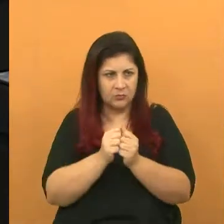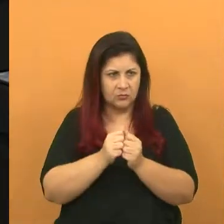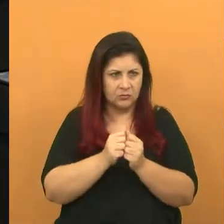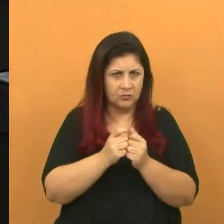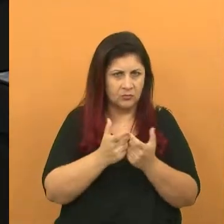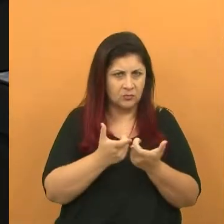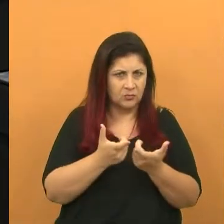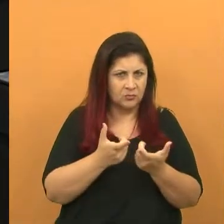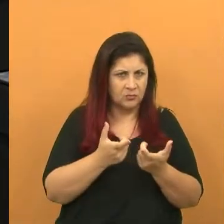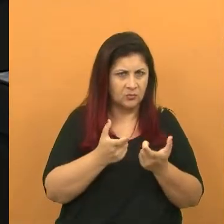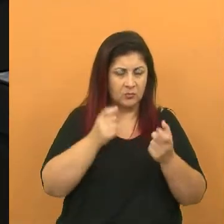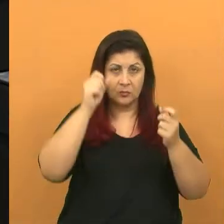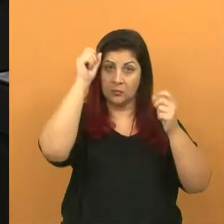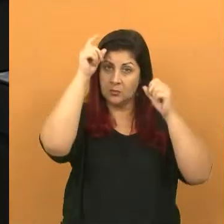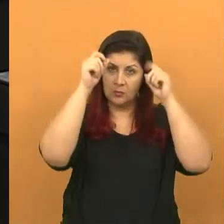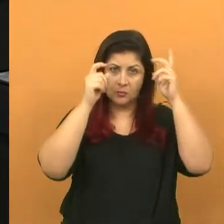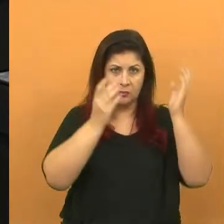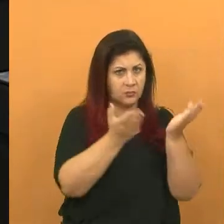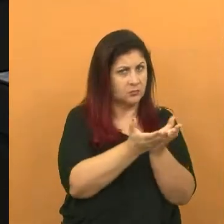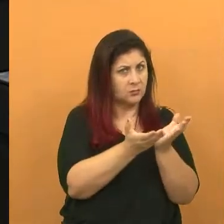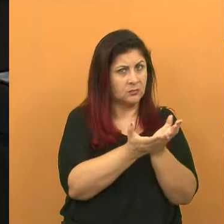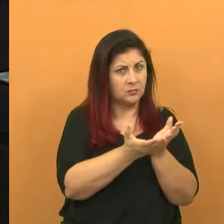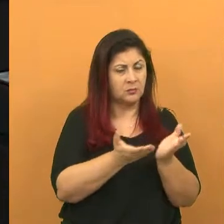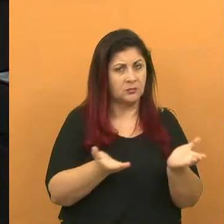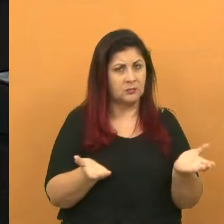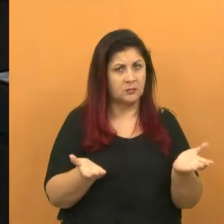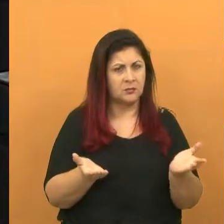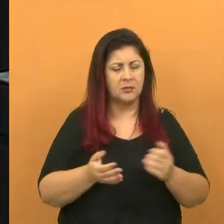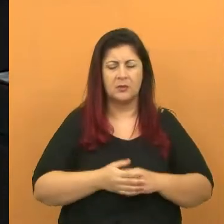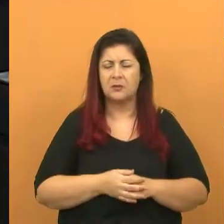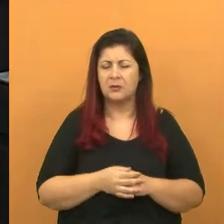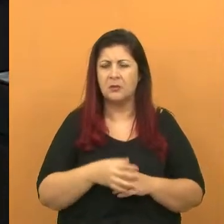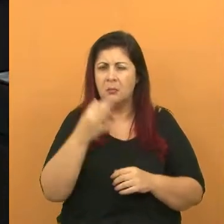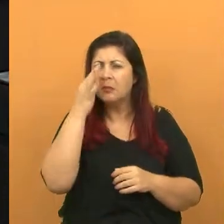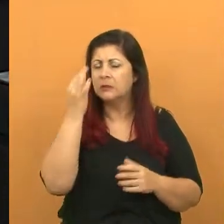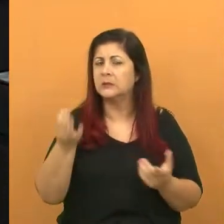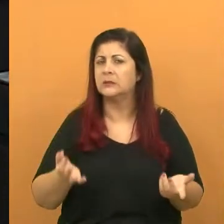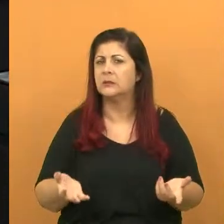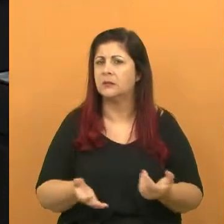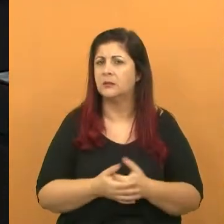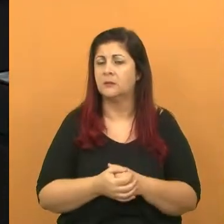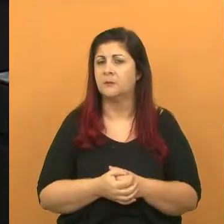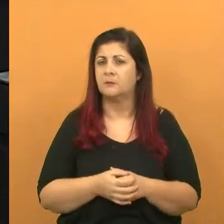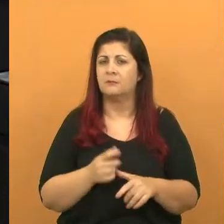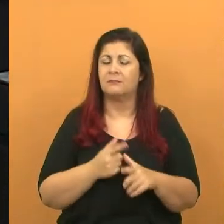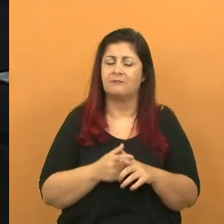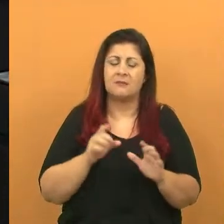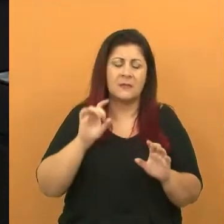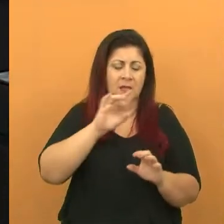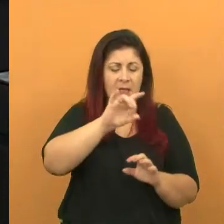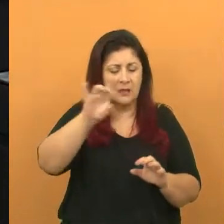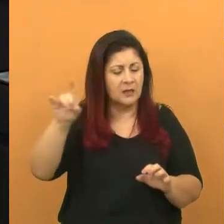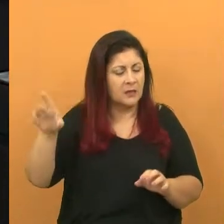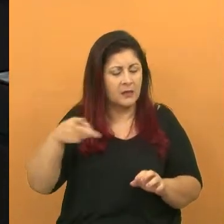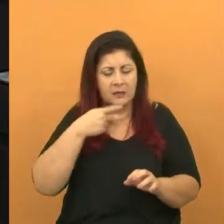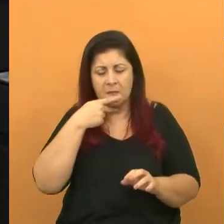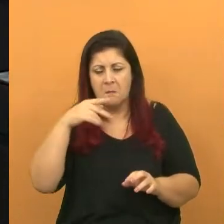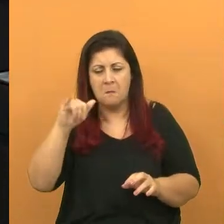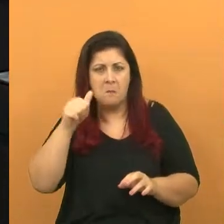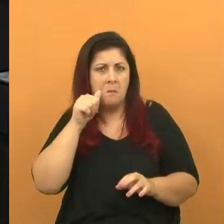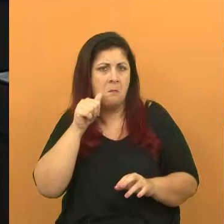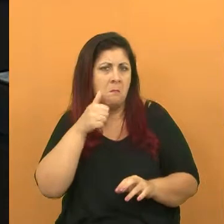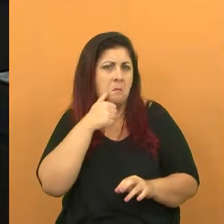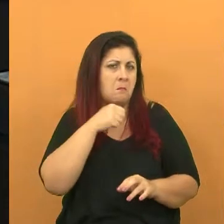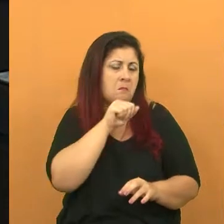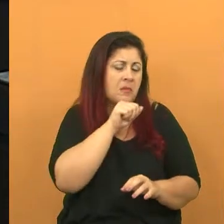Analise friamente para vocês terem uma ideia, porque é lógico, cada pai, cada mãe tem o direito sobre o seu